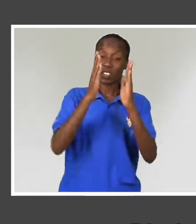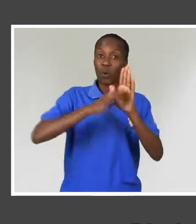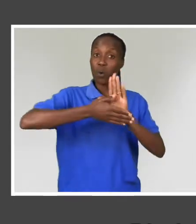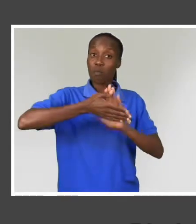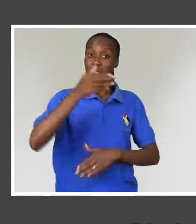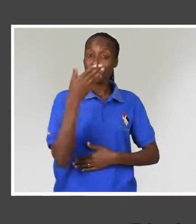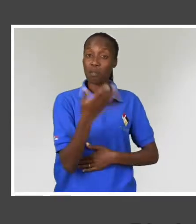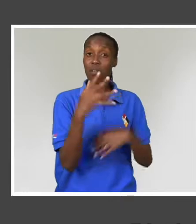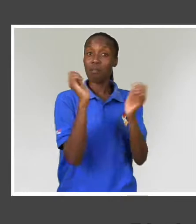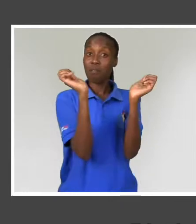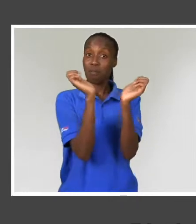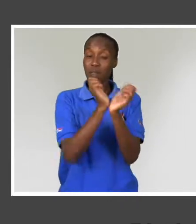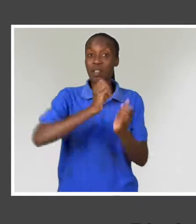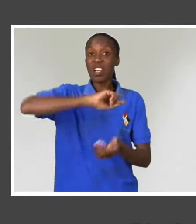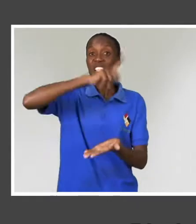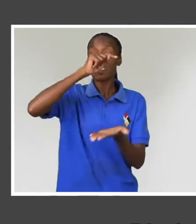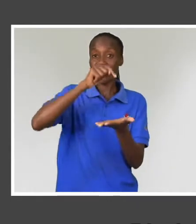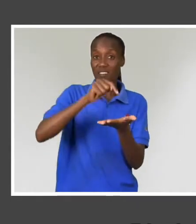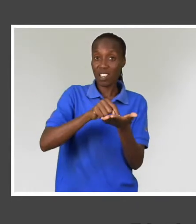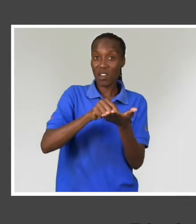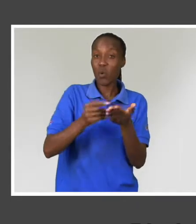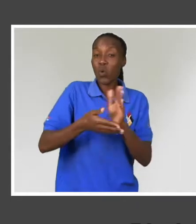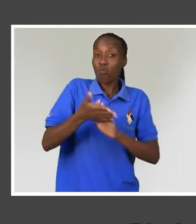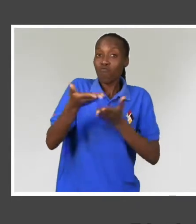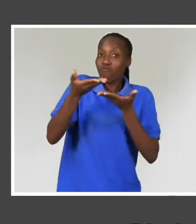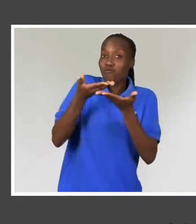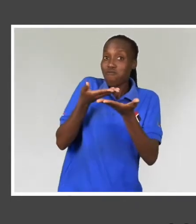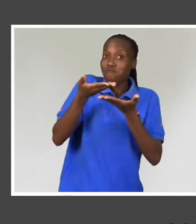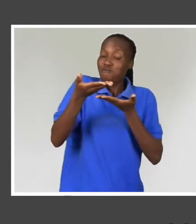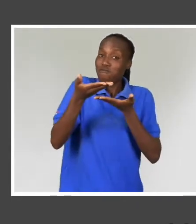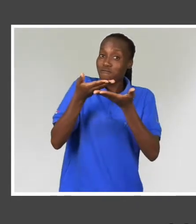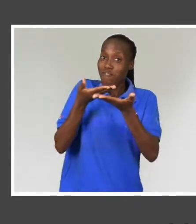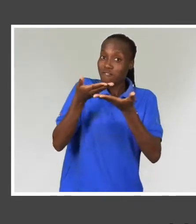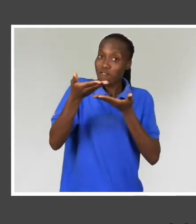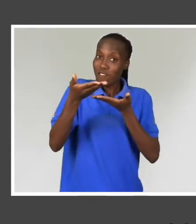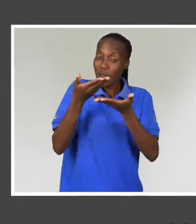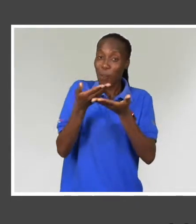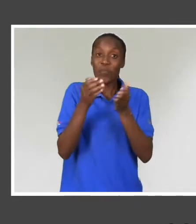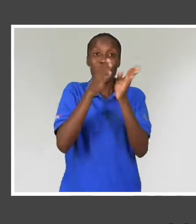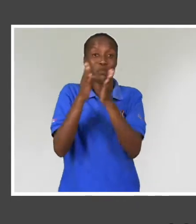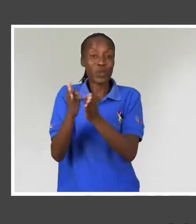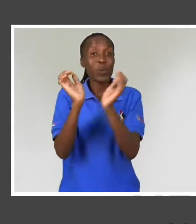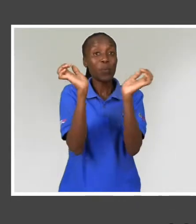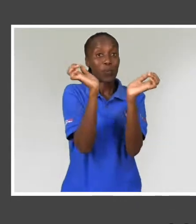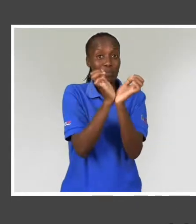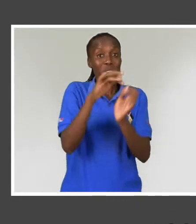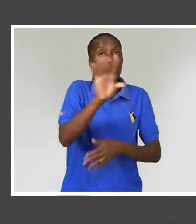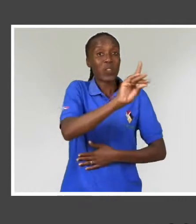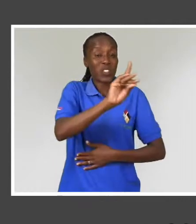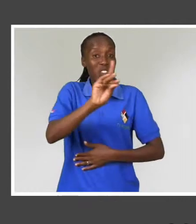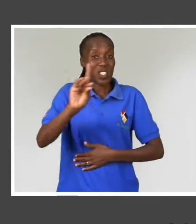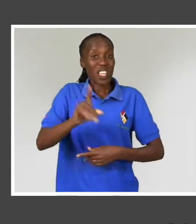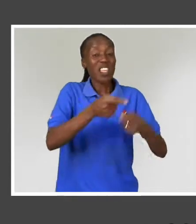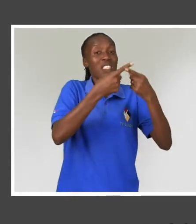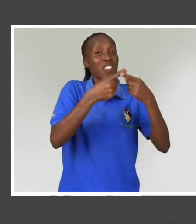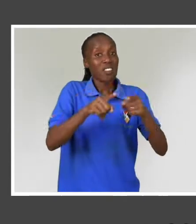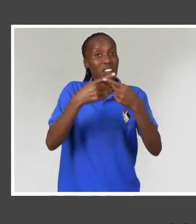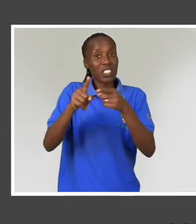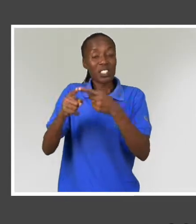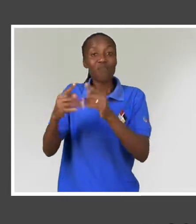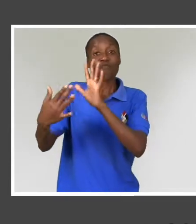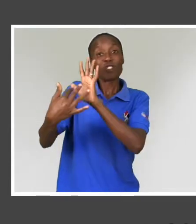o Mais Vida a partir da cadeia central. Antes interagimos com reclusos com